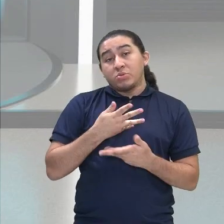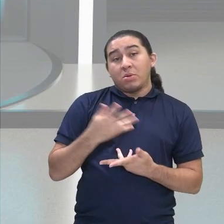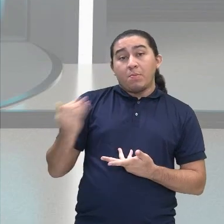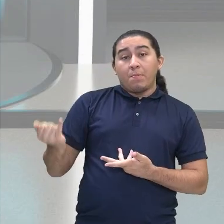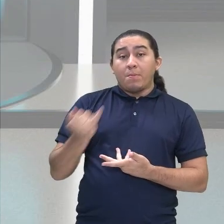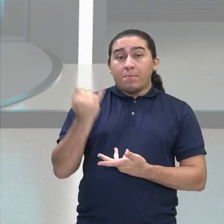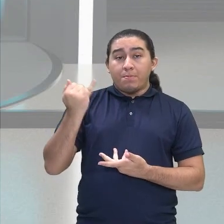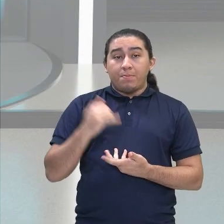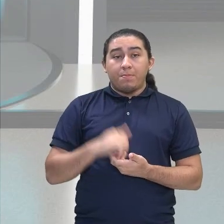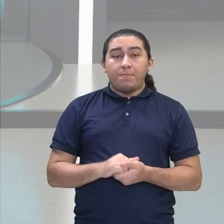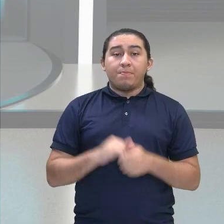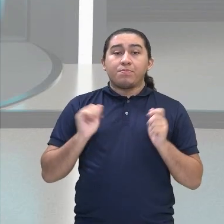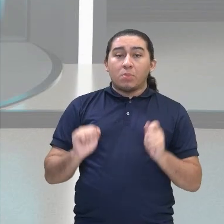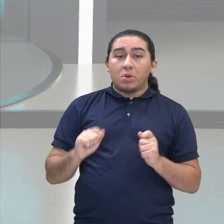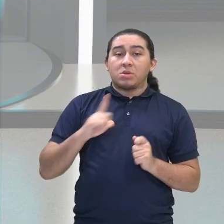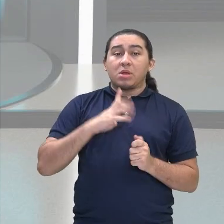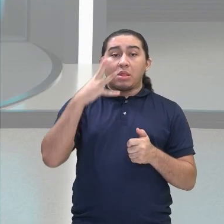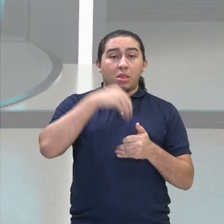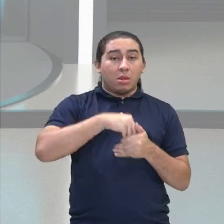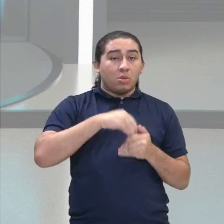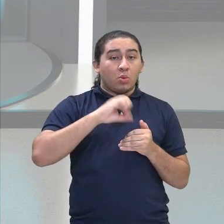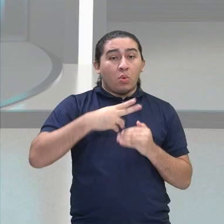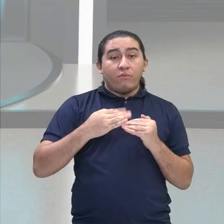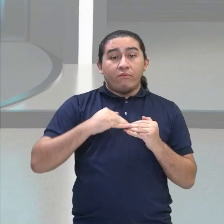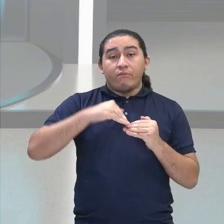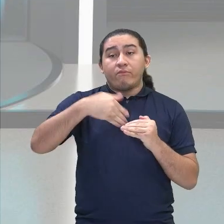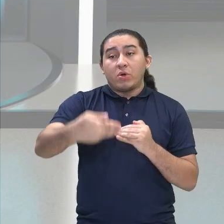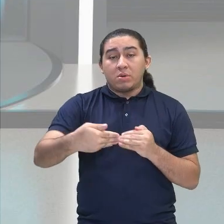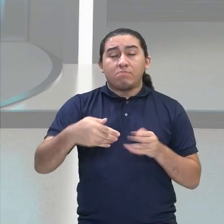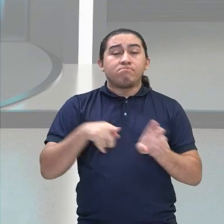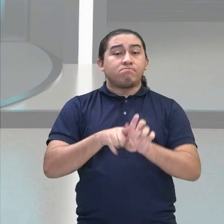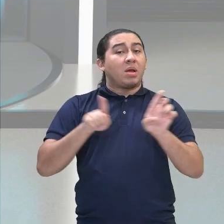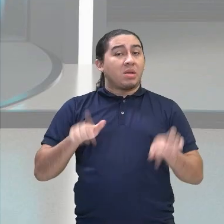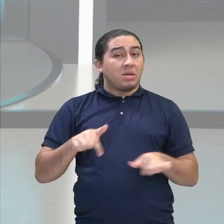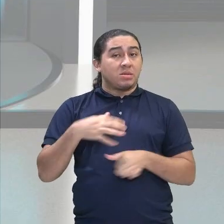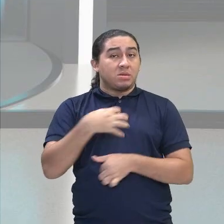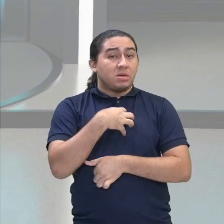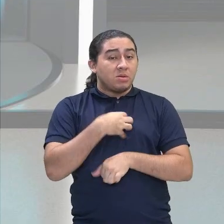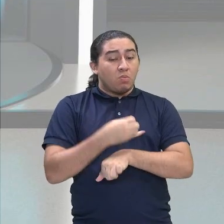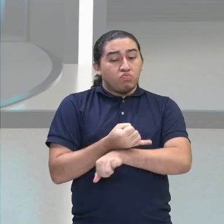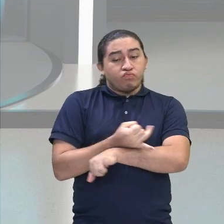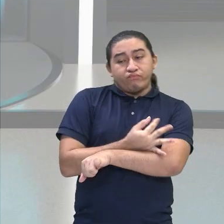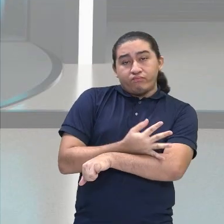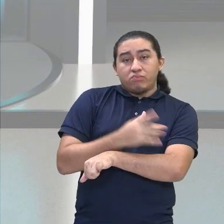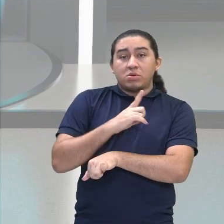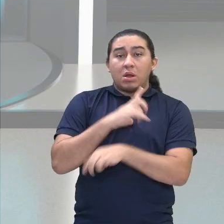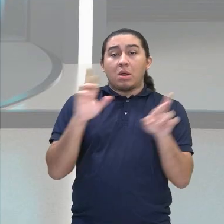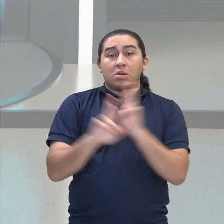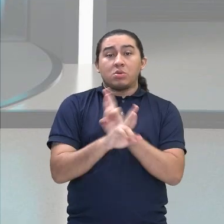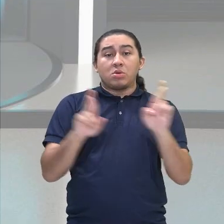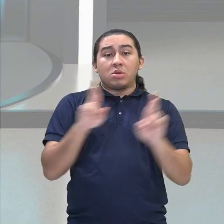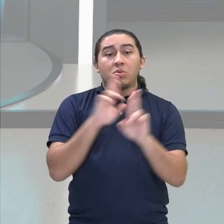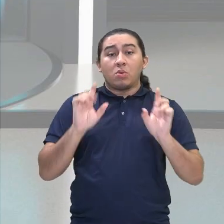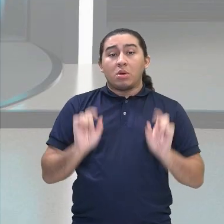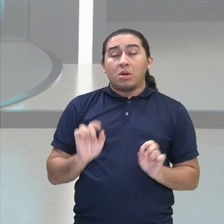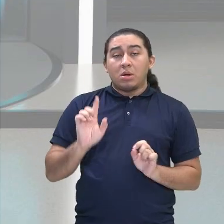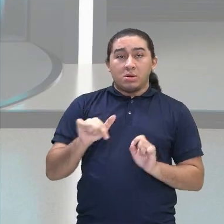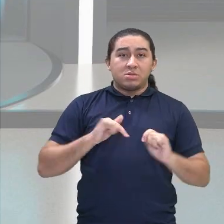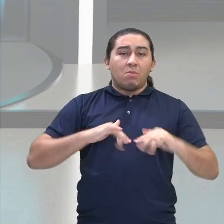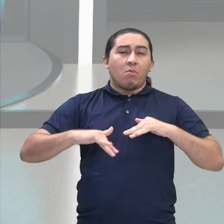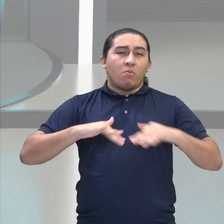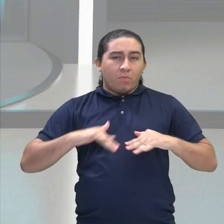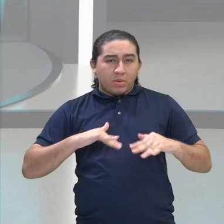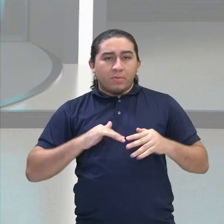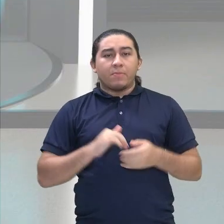pode ser interna ou externa, mas essa sensação ela vai estar relacionada a esse fluir,